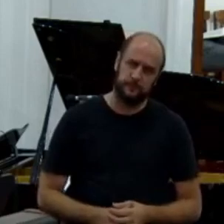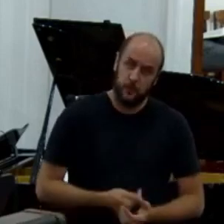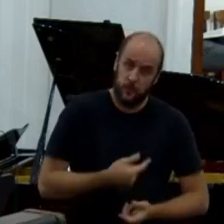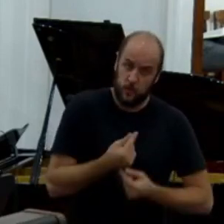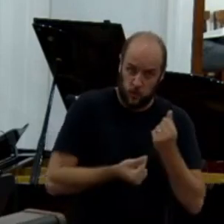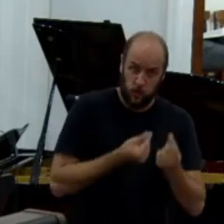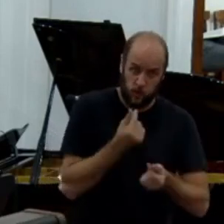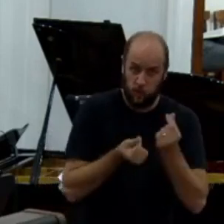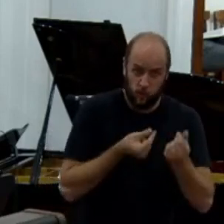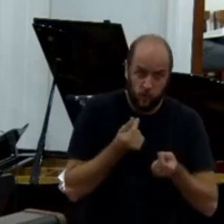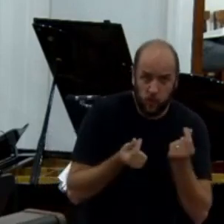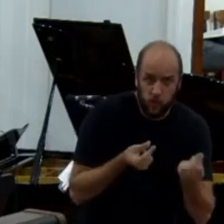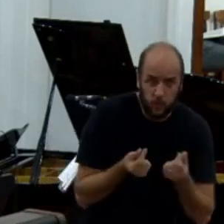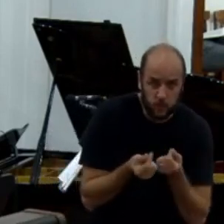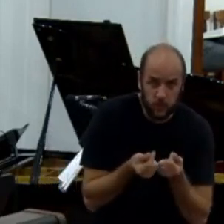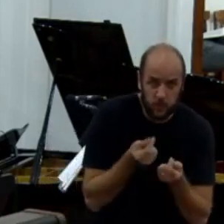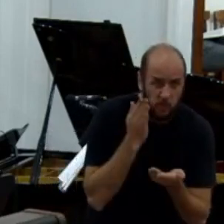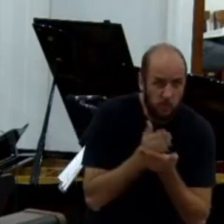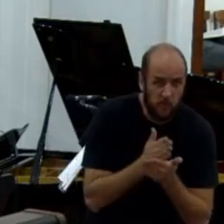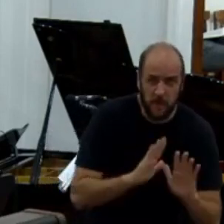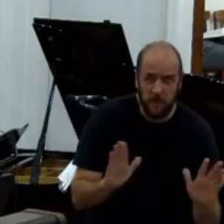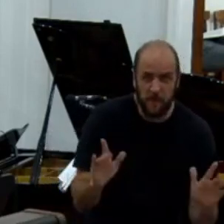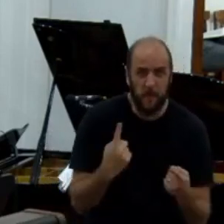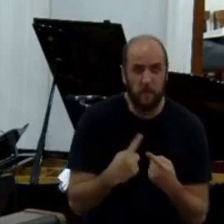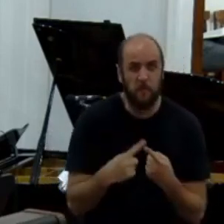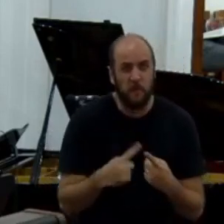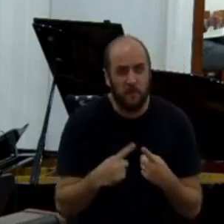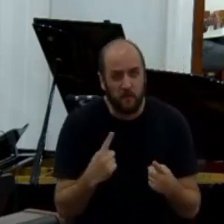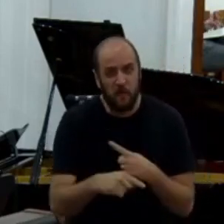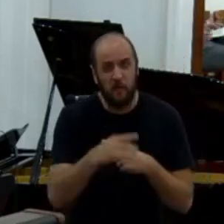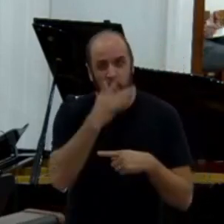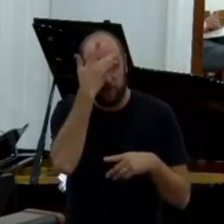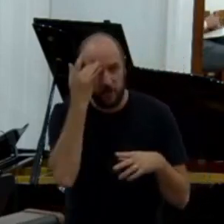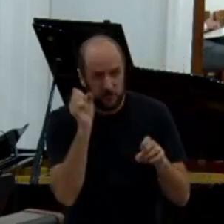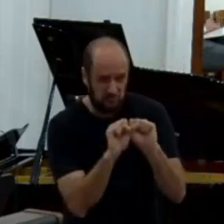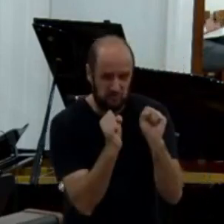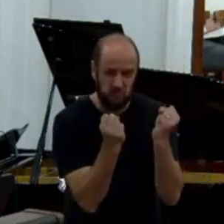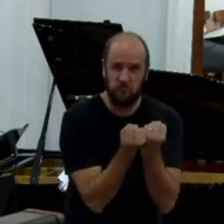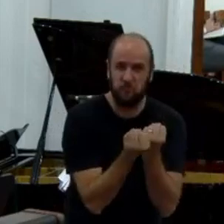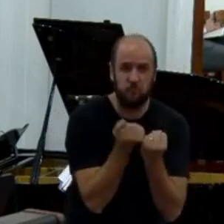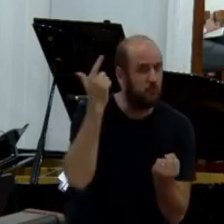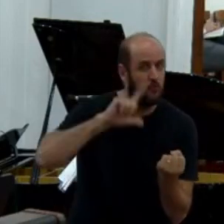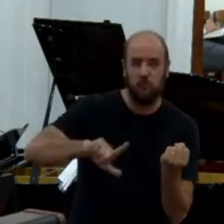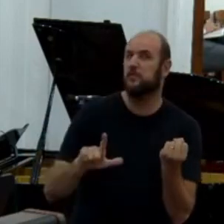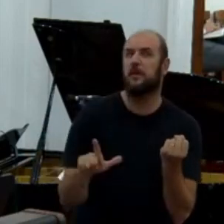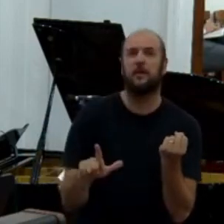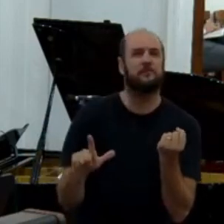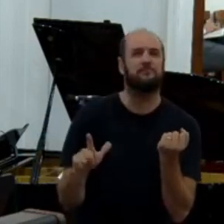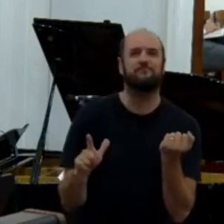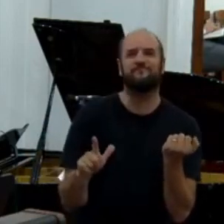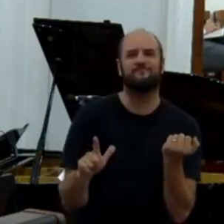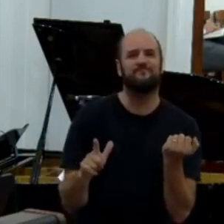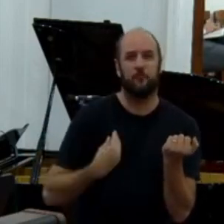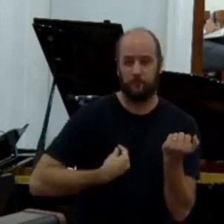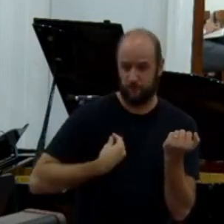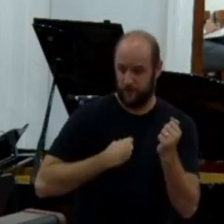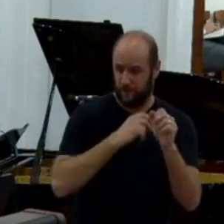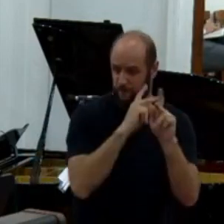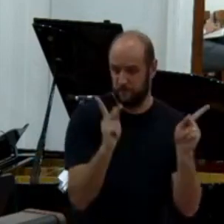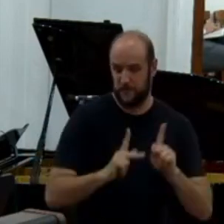Negócios se desfazem porque sócios não conseguem conviver num ambiente